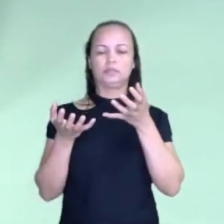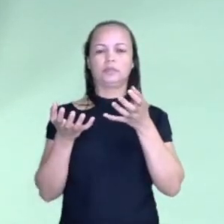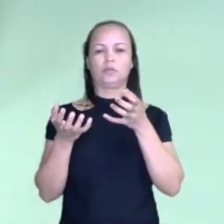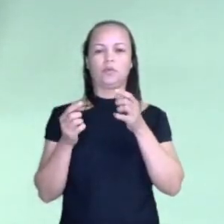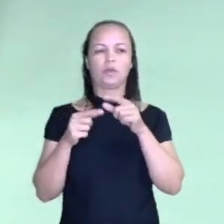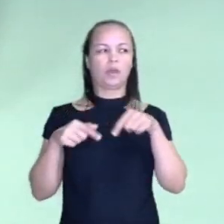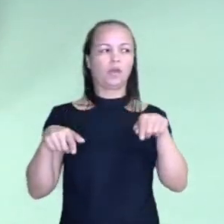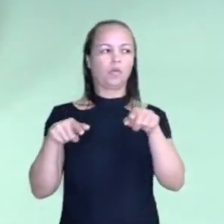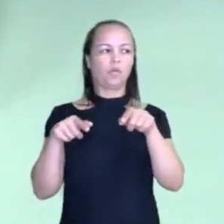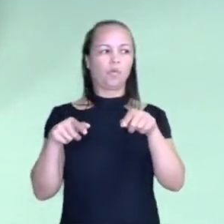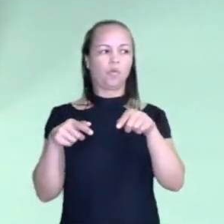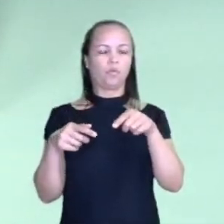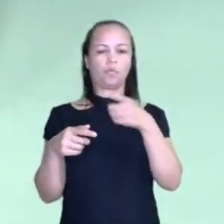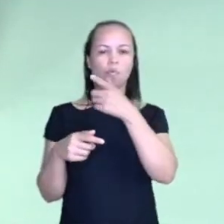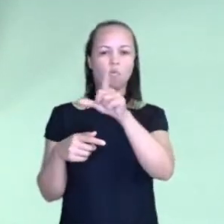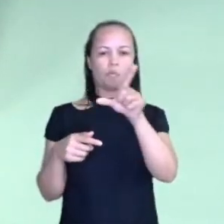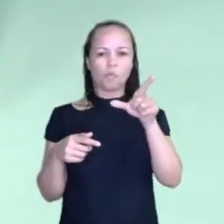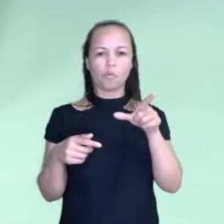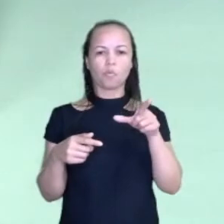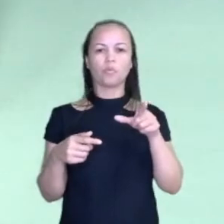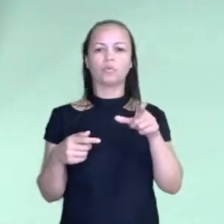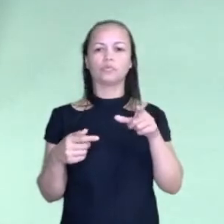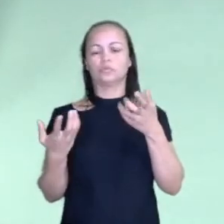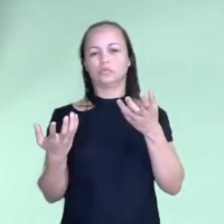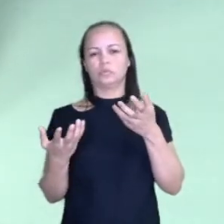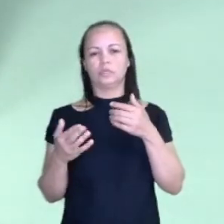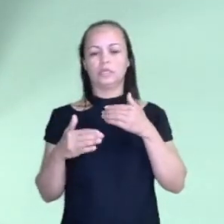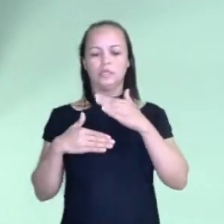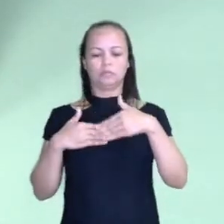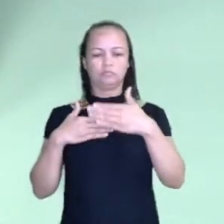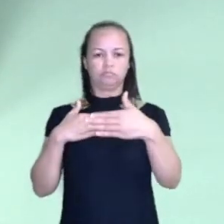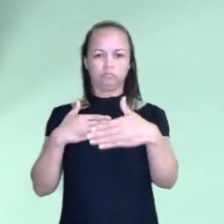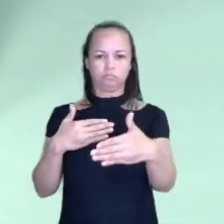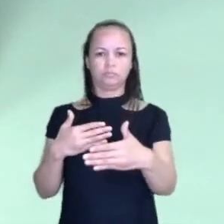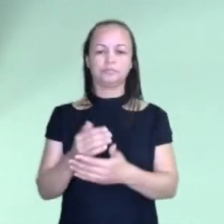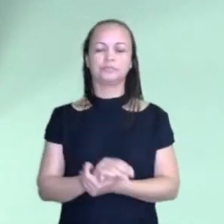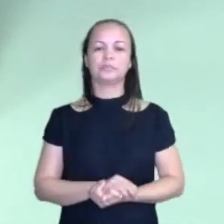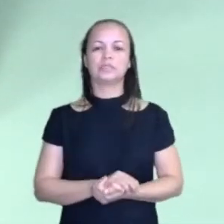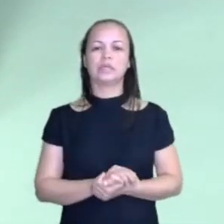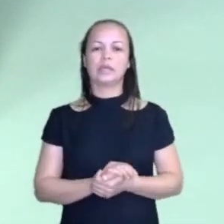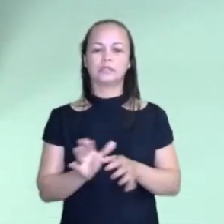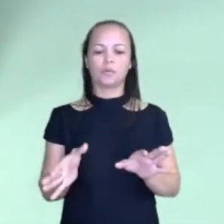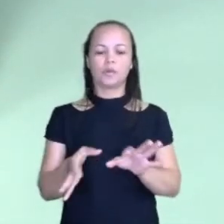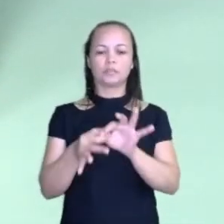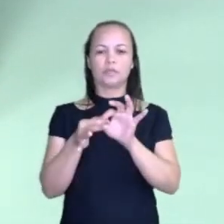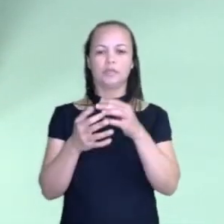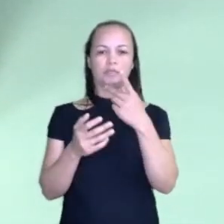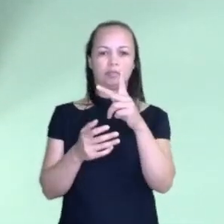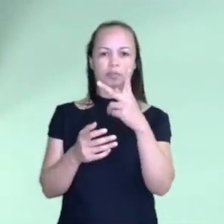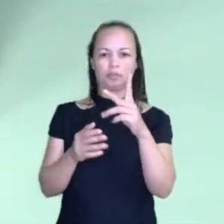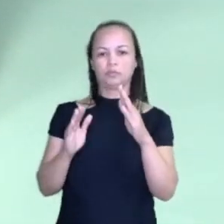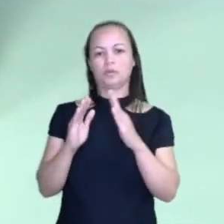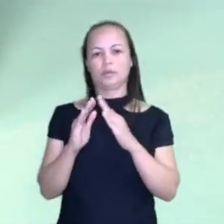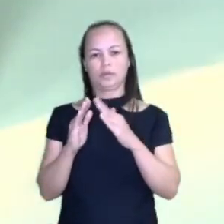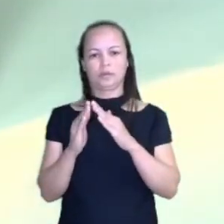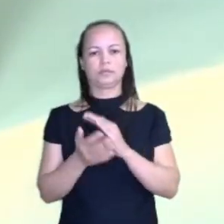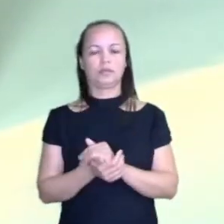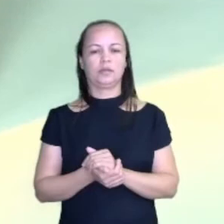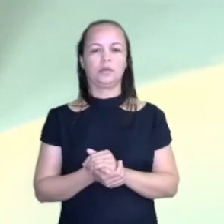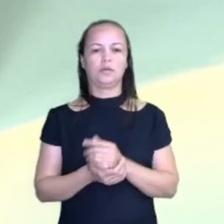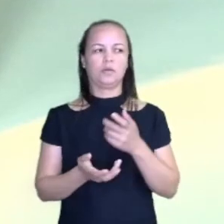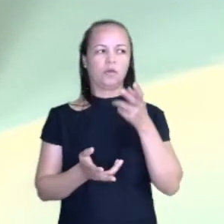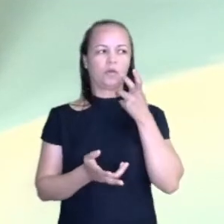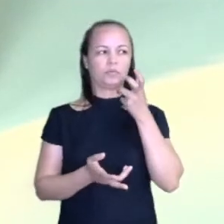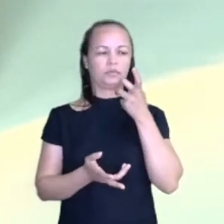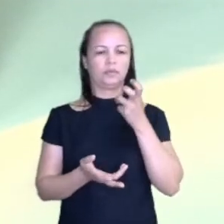eu ia colocar outro soquete aqui com a lâmpada e assim por diante essa ligação que tem na sua casa obra acontece